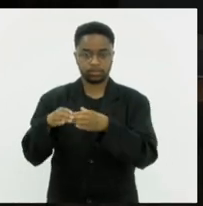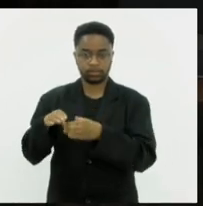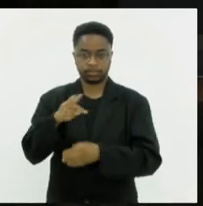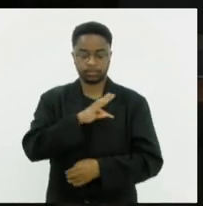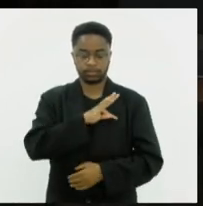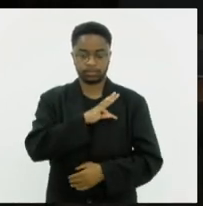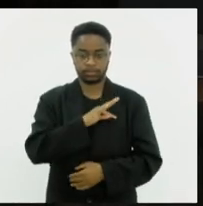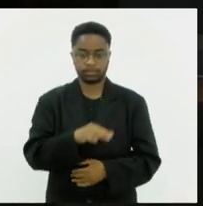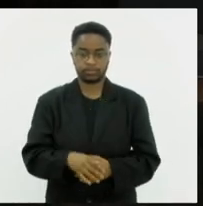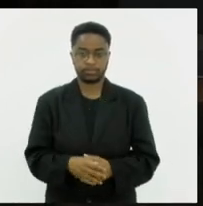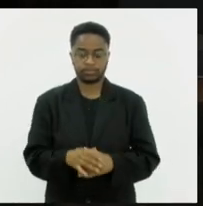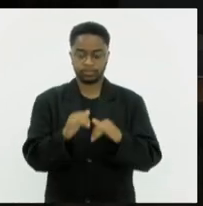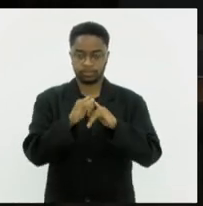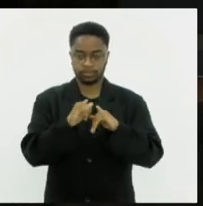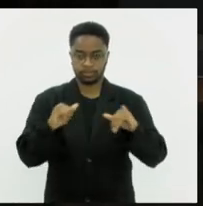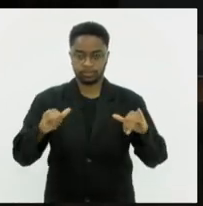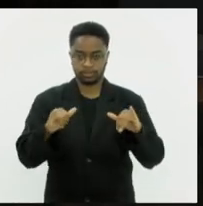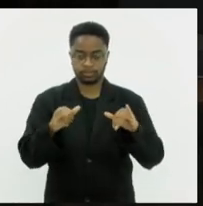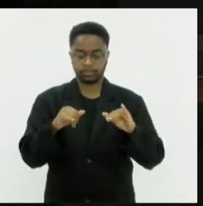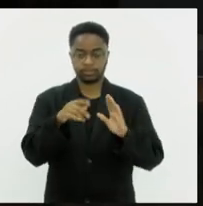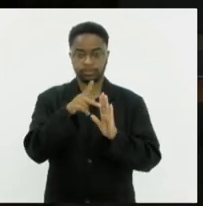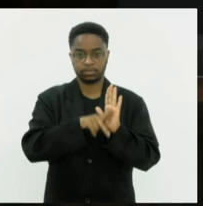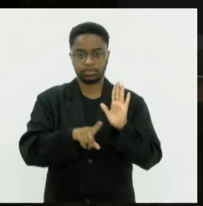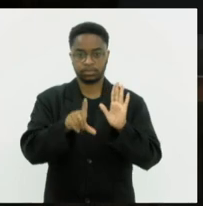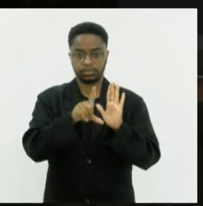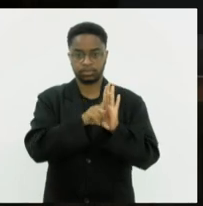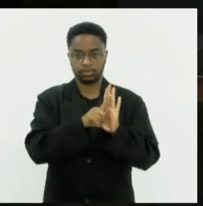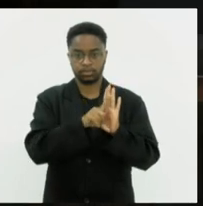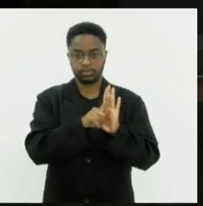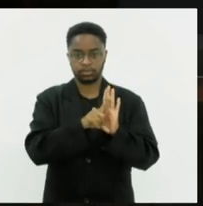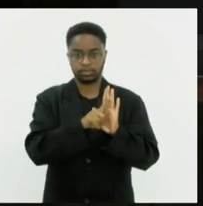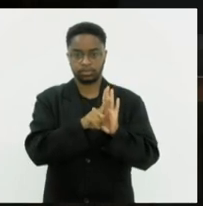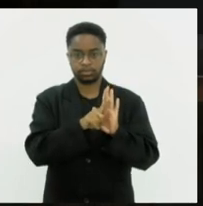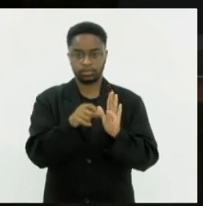técnicas. Anuncio. Projeto de Lei